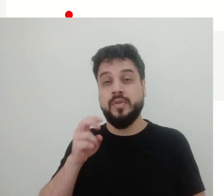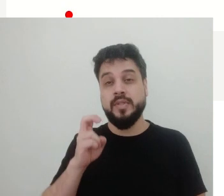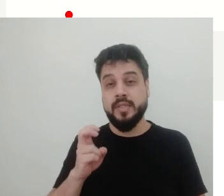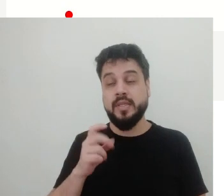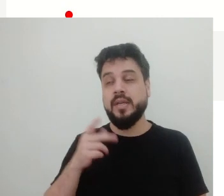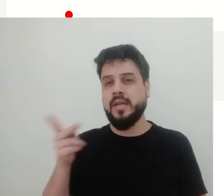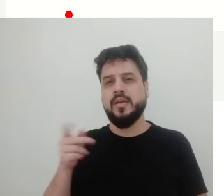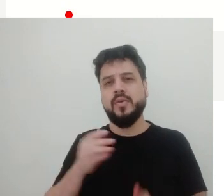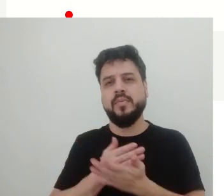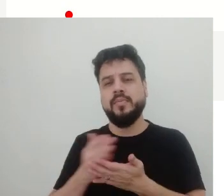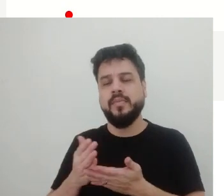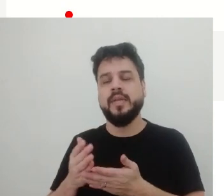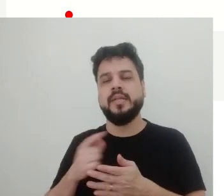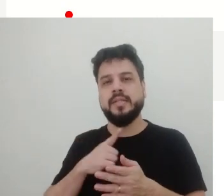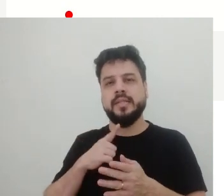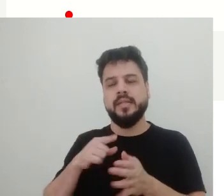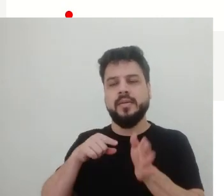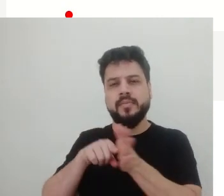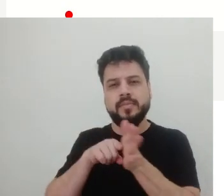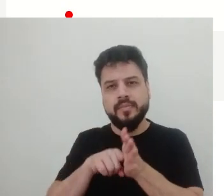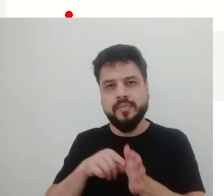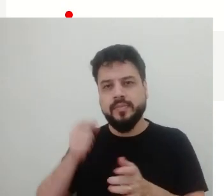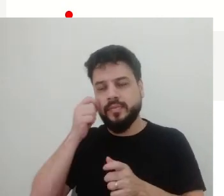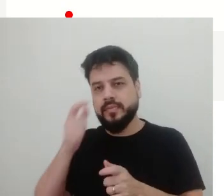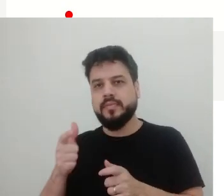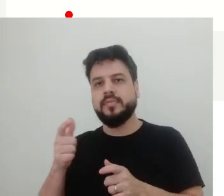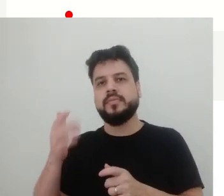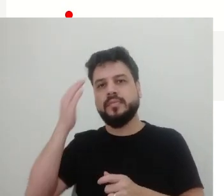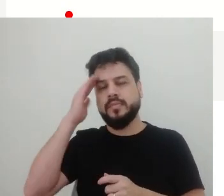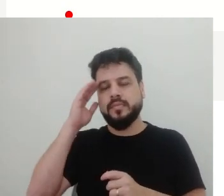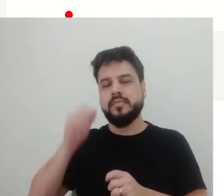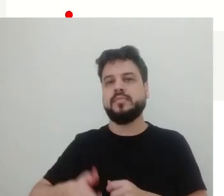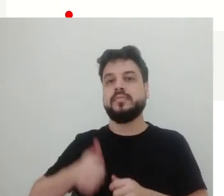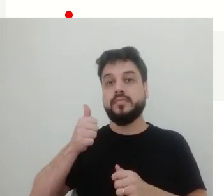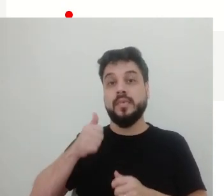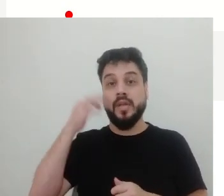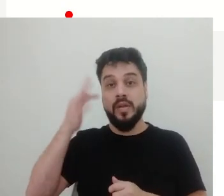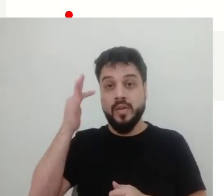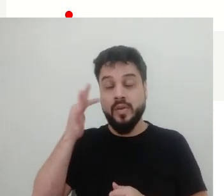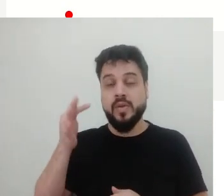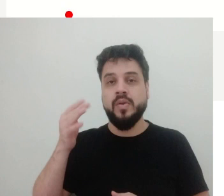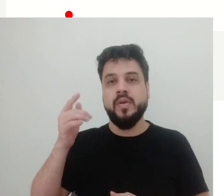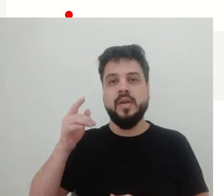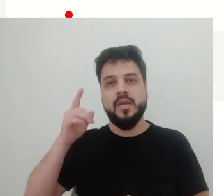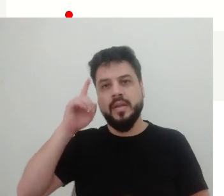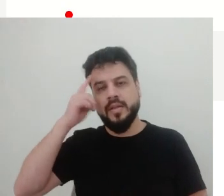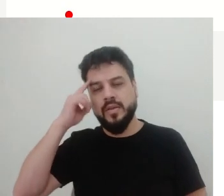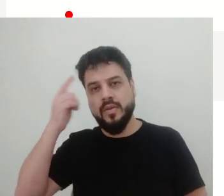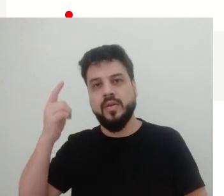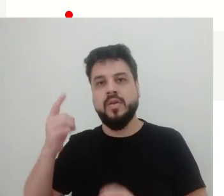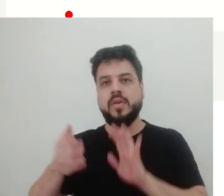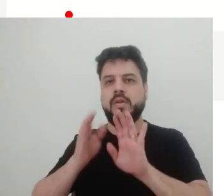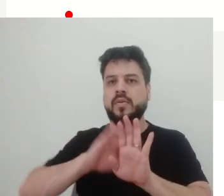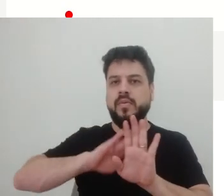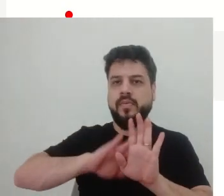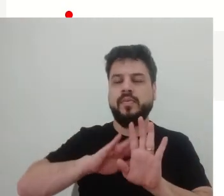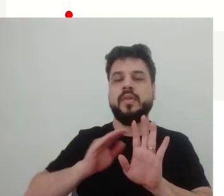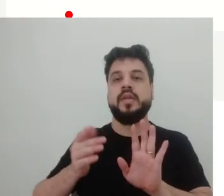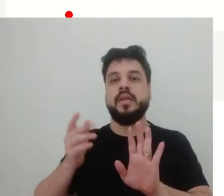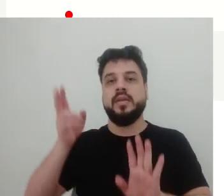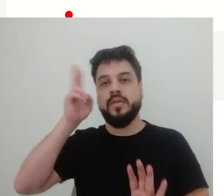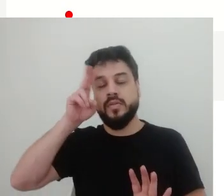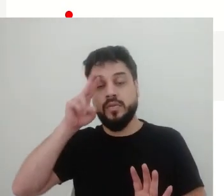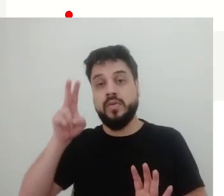América Latina, sobretudo, mas não só, em volta daquilo que tem sido denominado predominantemente antropologia. Nessa perspectiva,